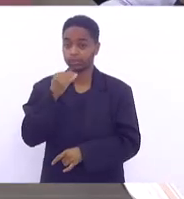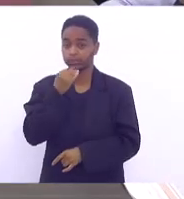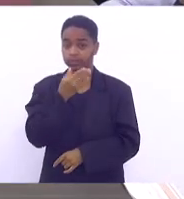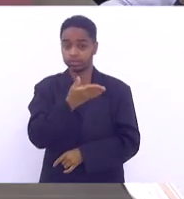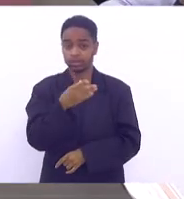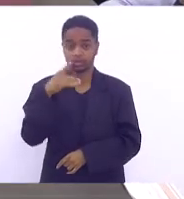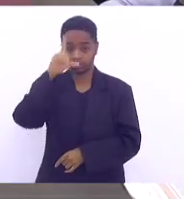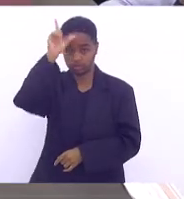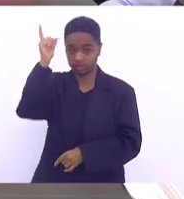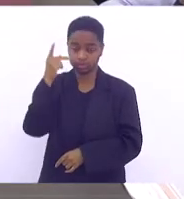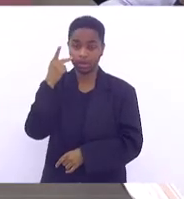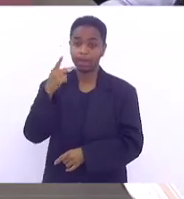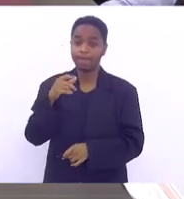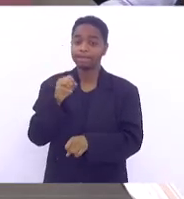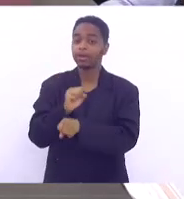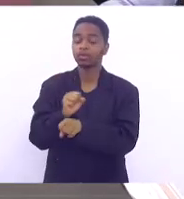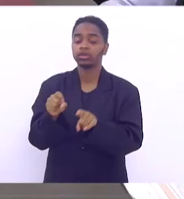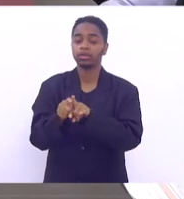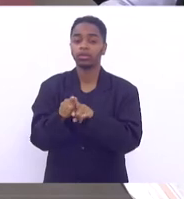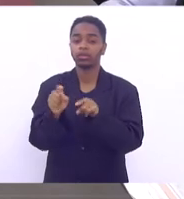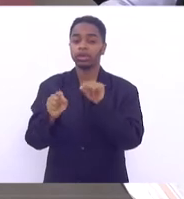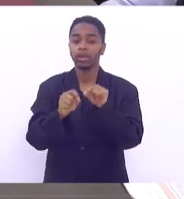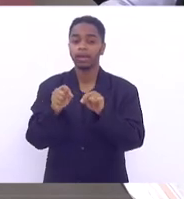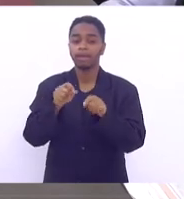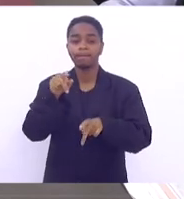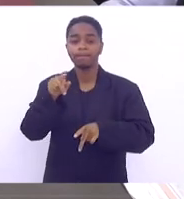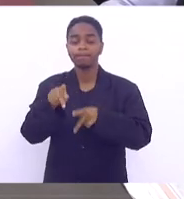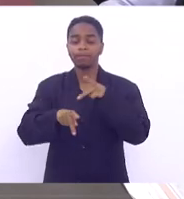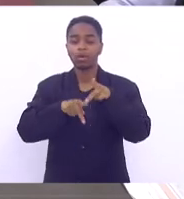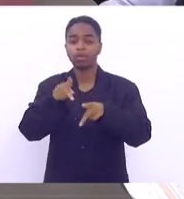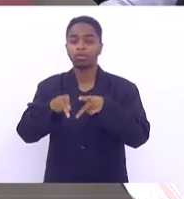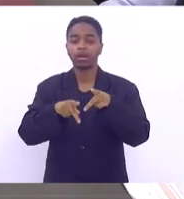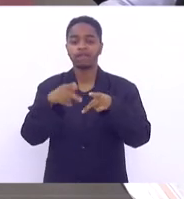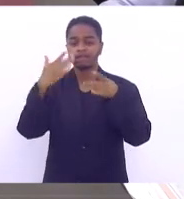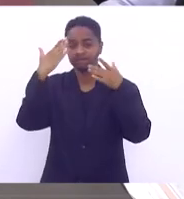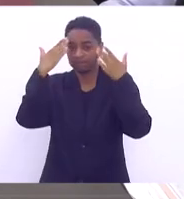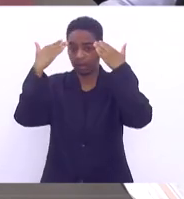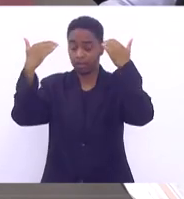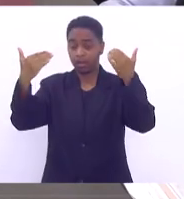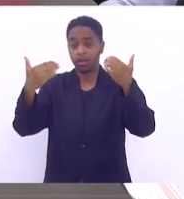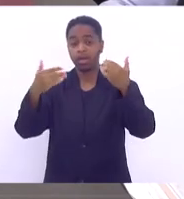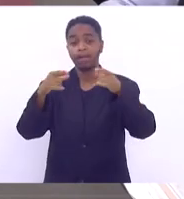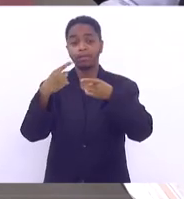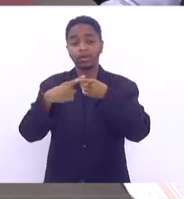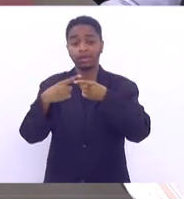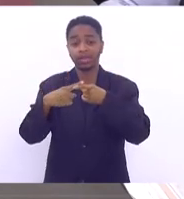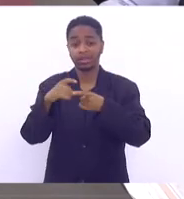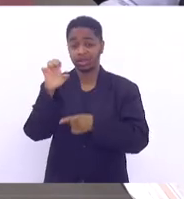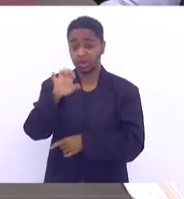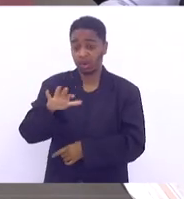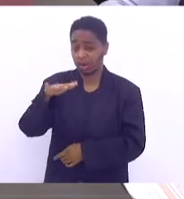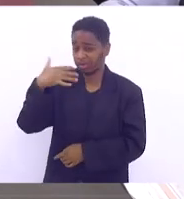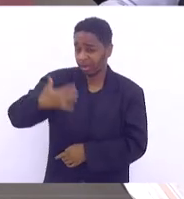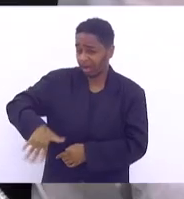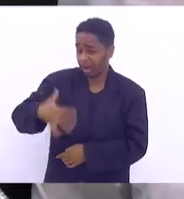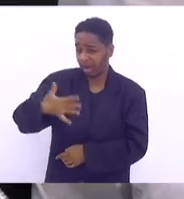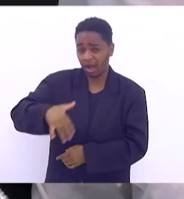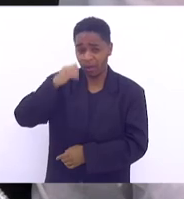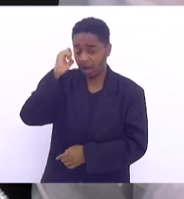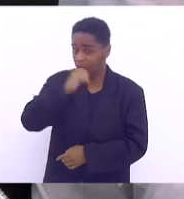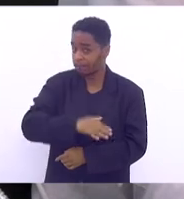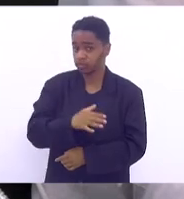Paulo, deixou de ser popular também o futebol no mundo inteiro. Os ingressos na Europa são um absurdo de caro. Também não se